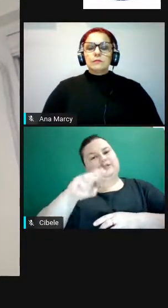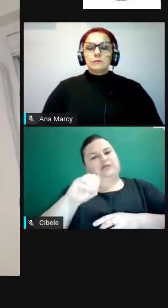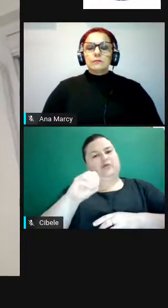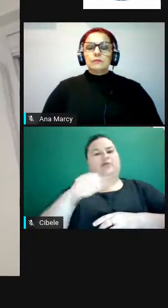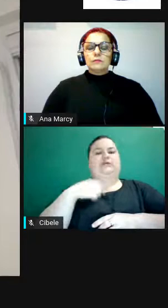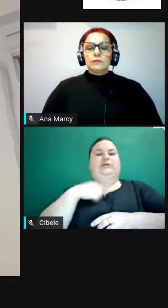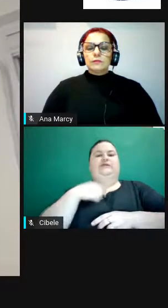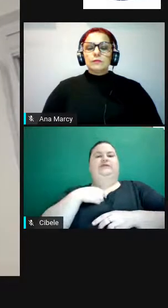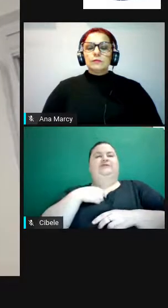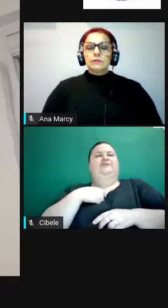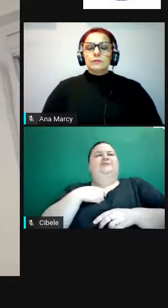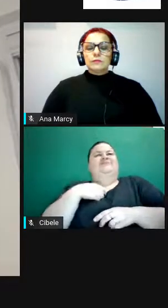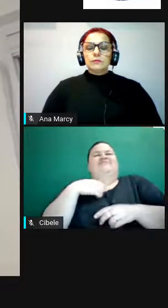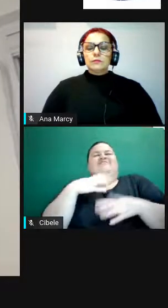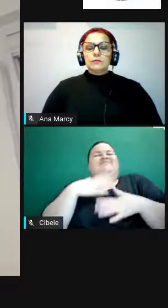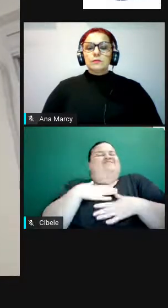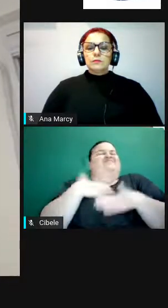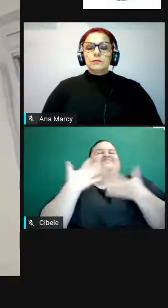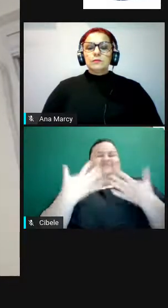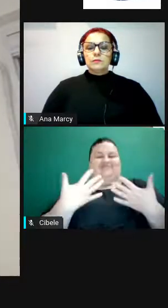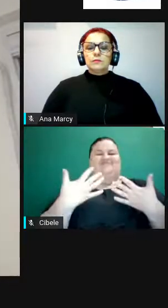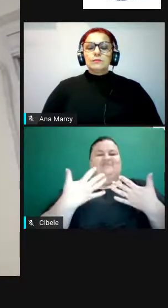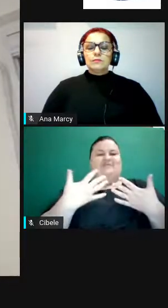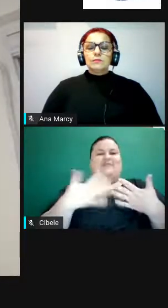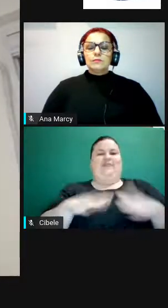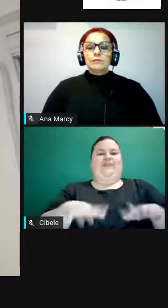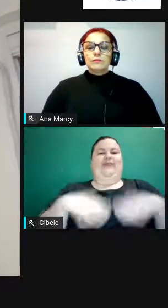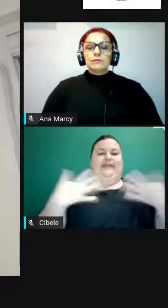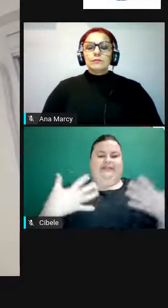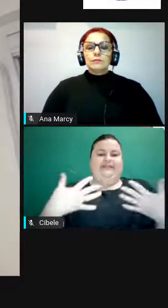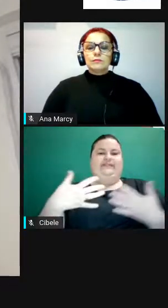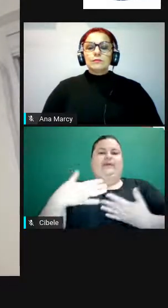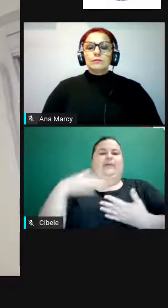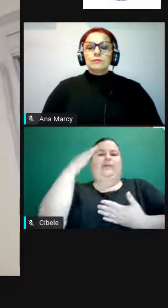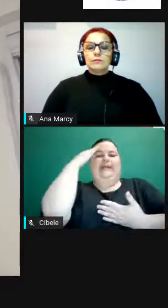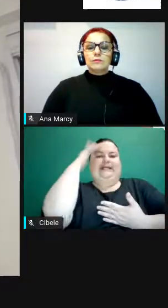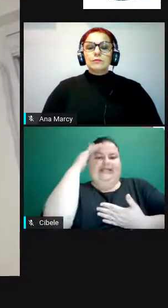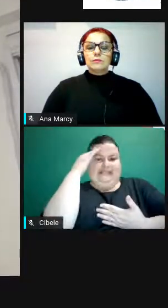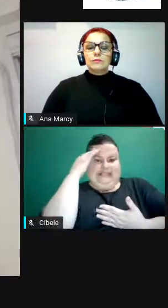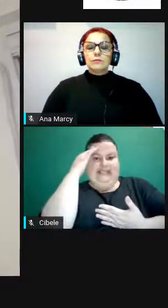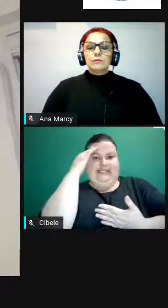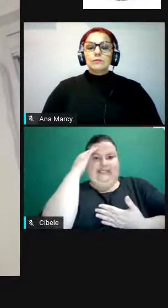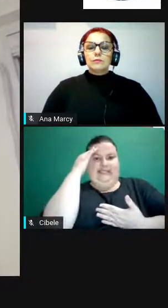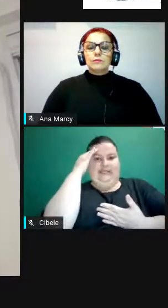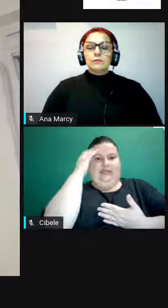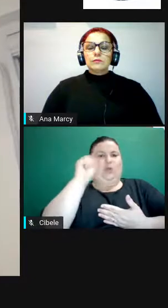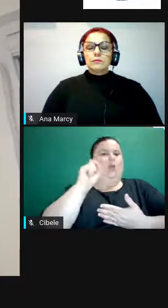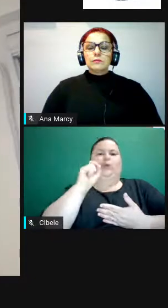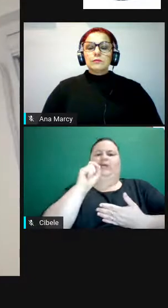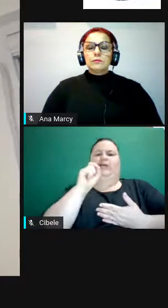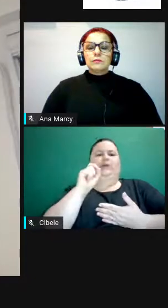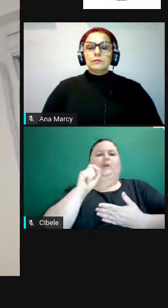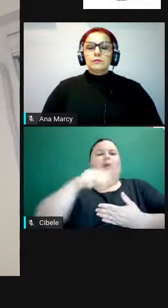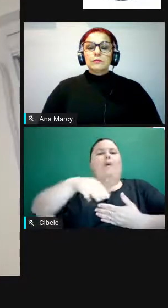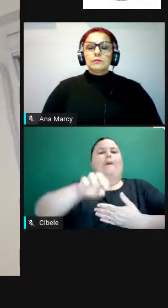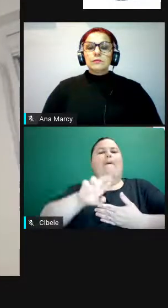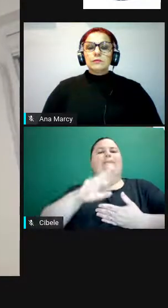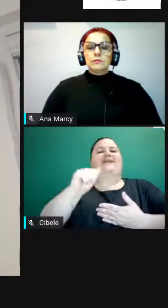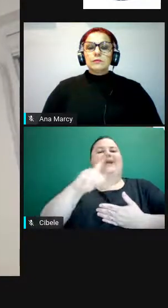eu acho que para a gente entender o que é empreender como o biólogo e principalmente entender o que o mercado espera